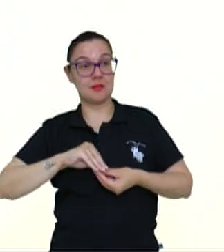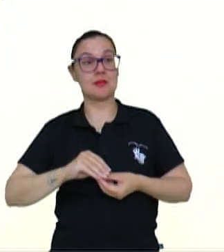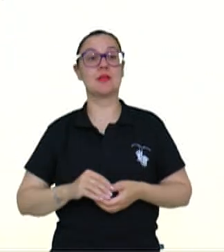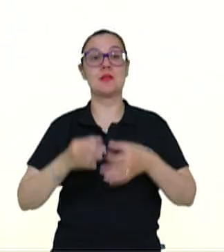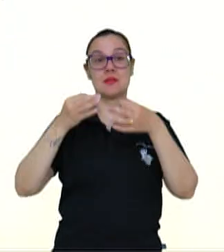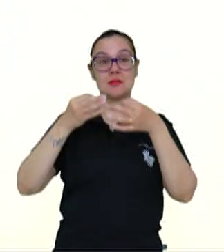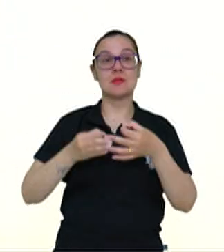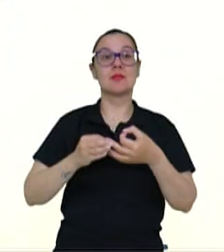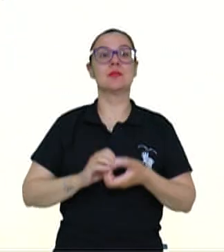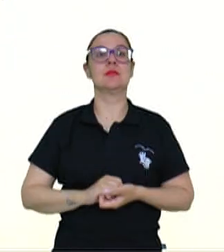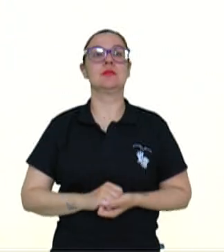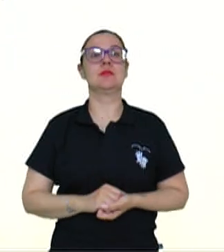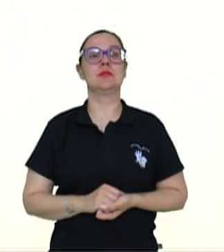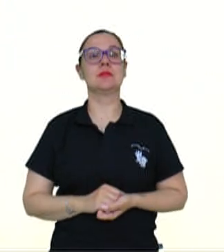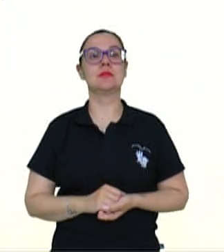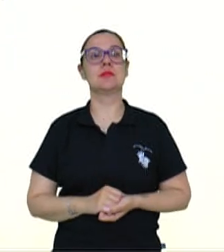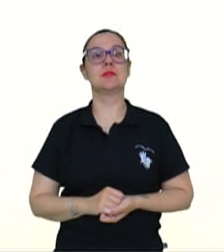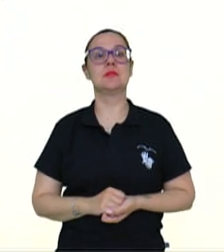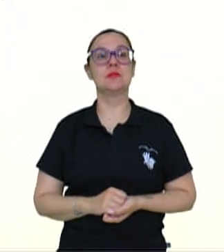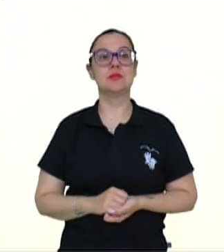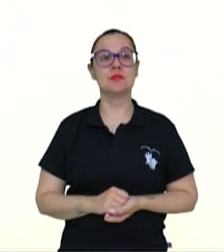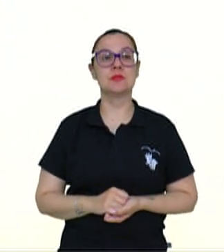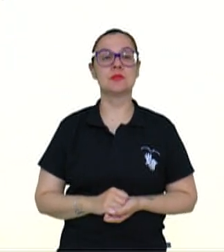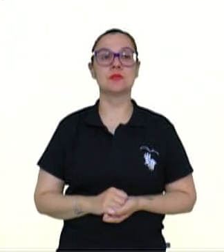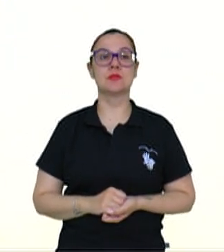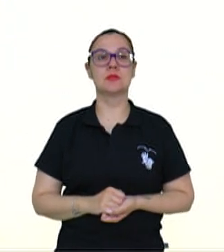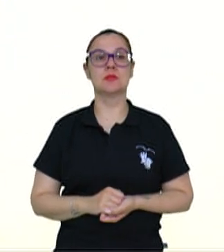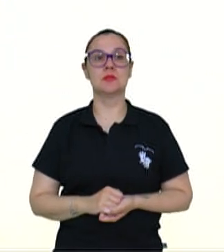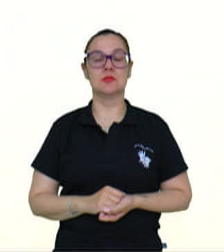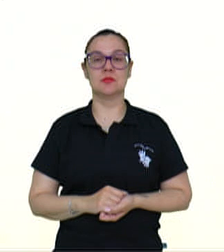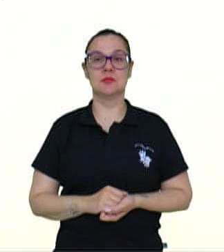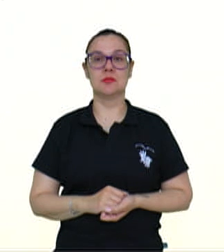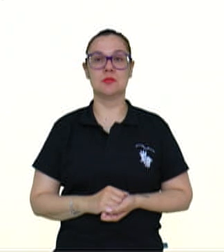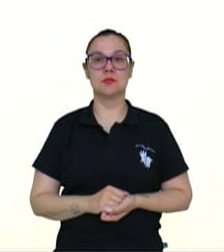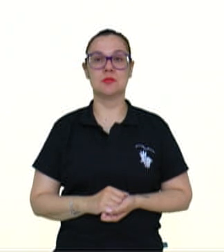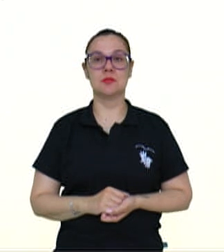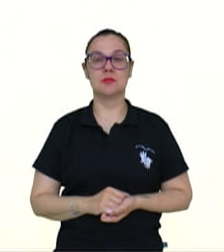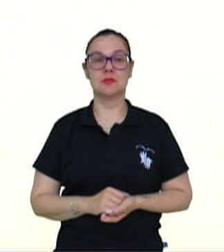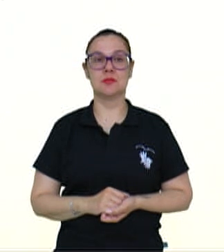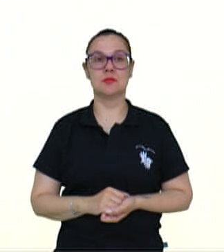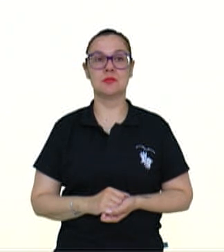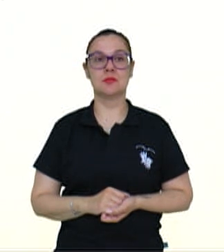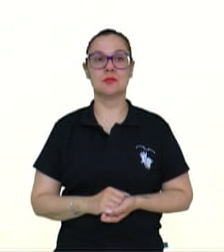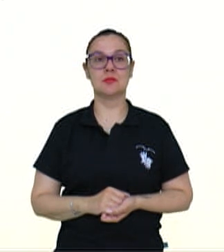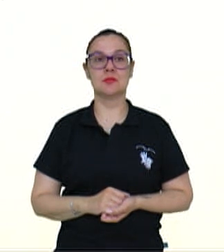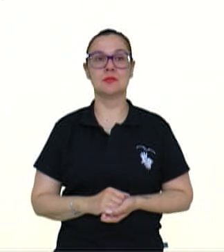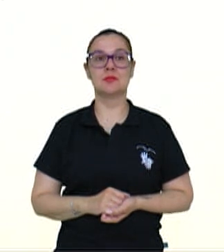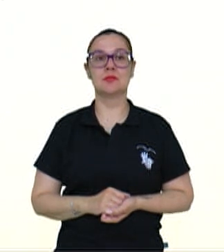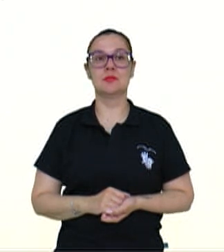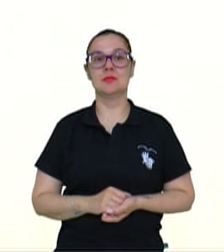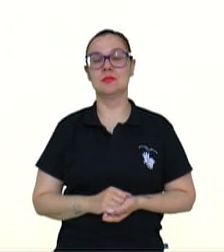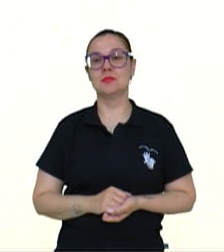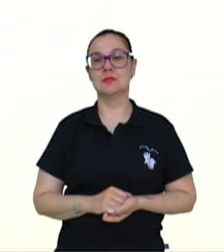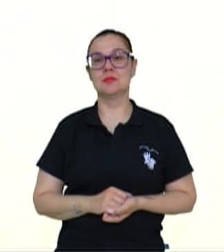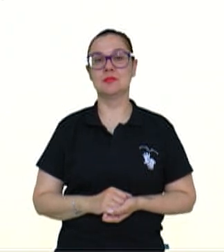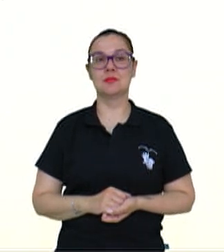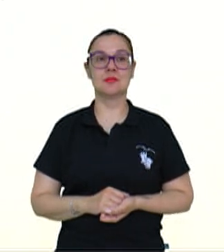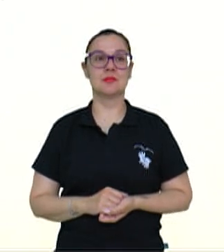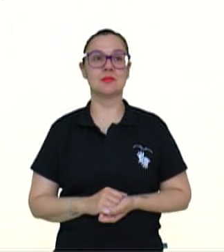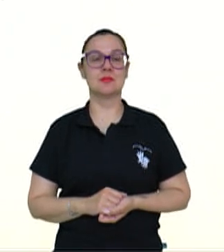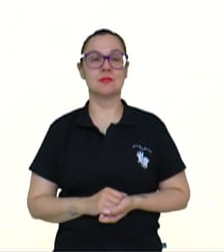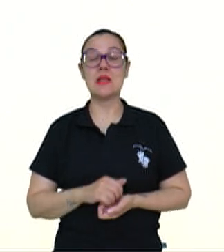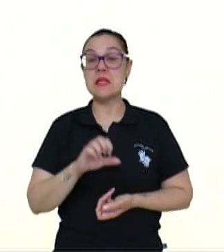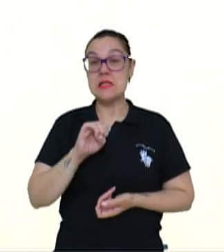informação real, né? Olha só, se tu, amor, te rouba um beijo por surpresa, desfruta-lo. Então, se o